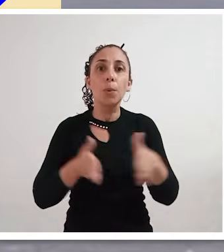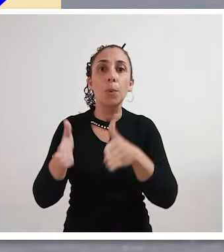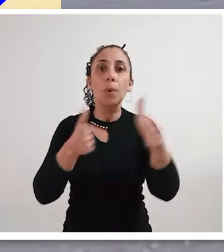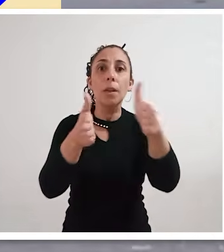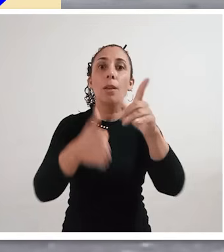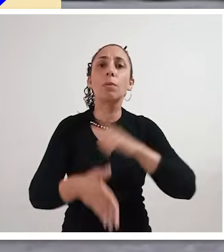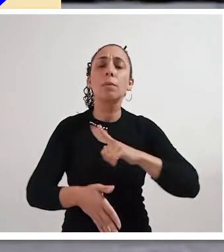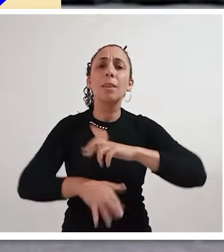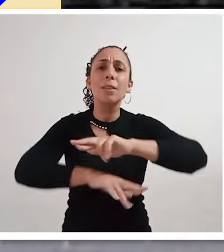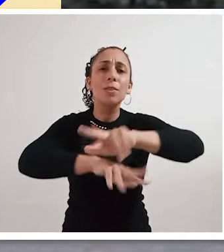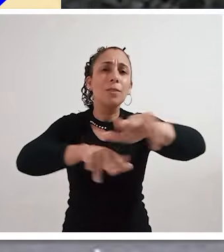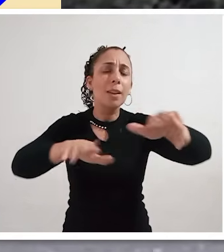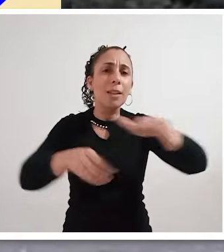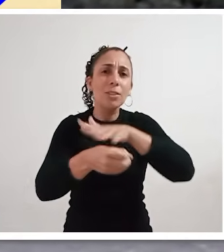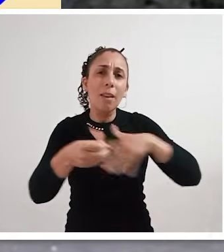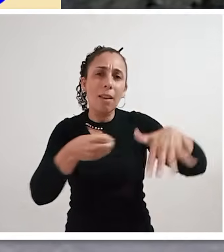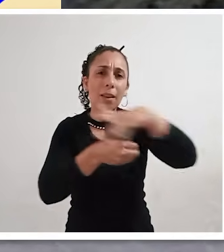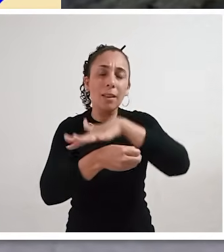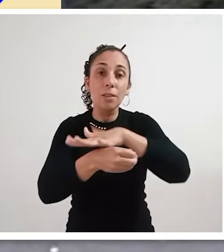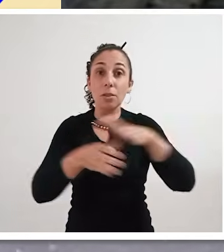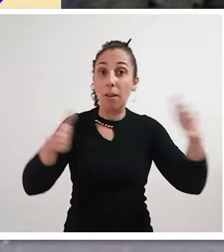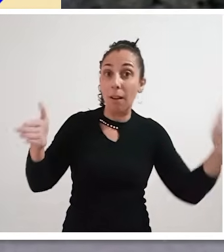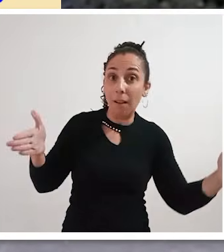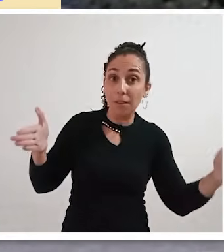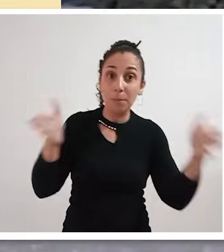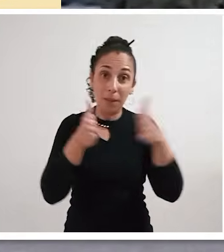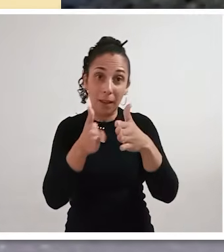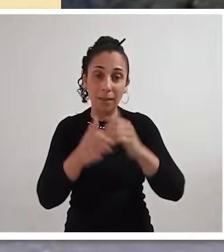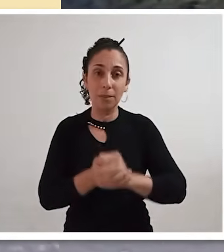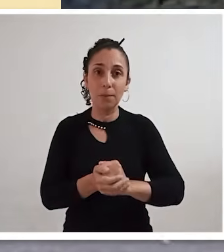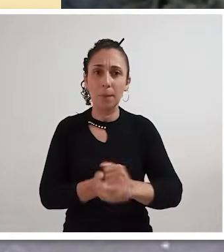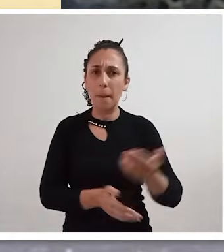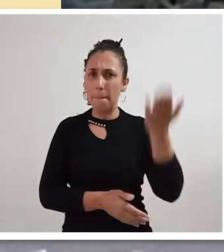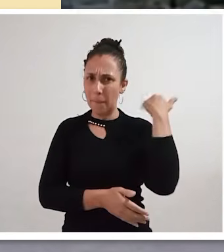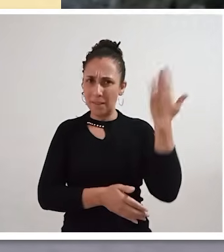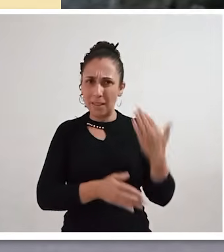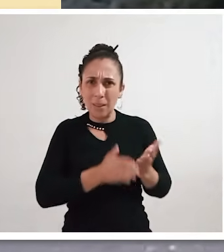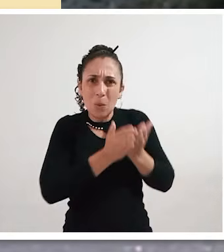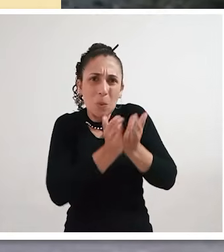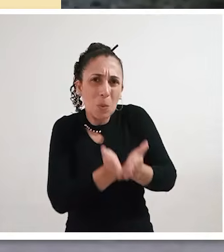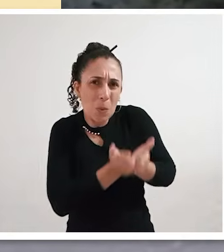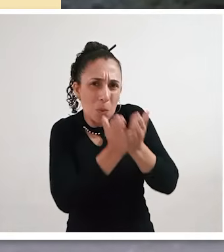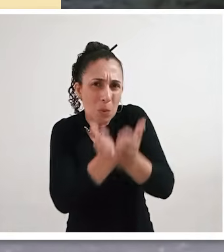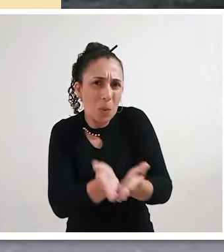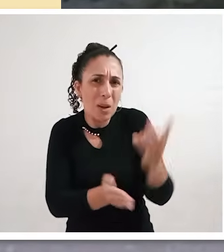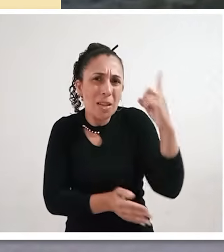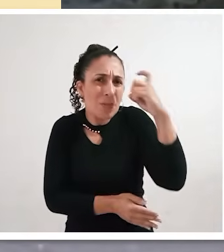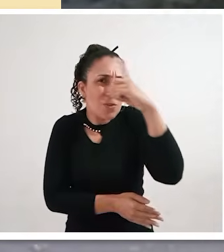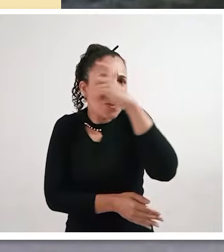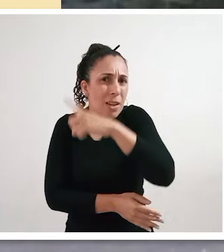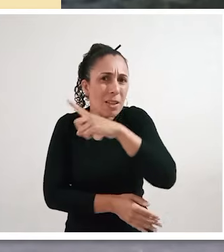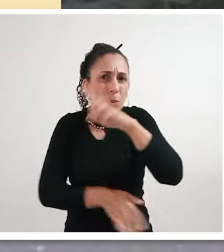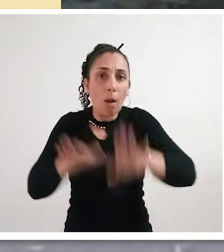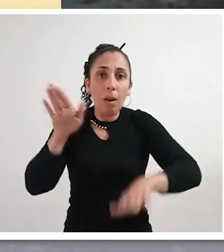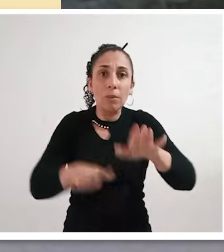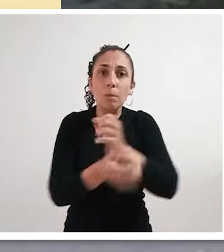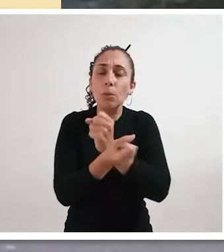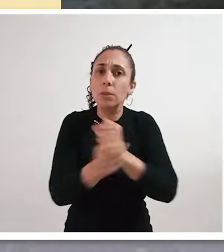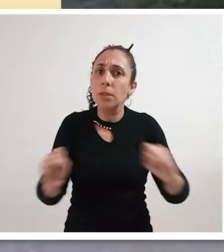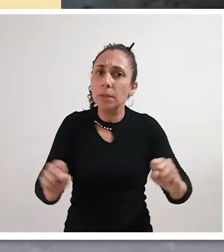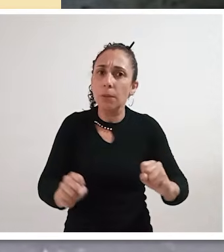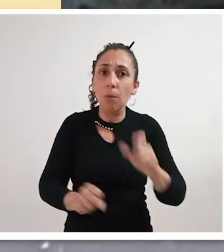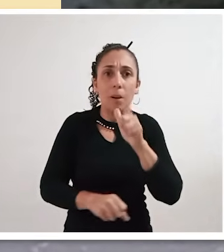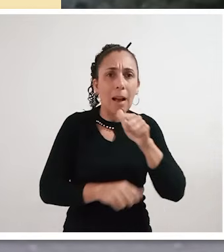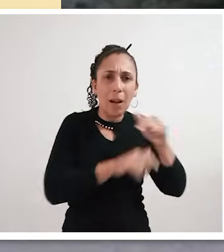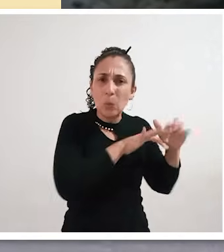que tem várias ilhas pelo rio, umas grandes, outras menores. Passar de barco por esses canais era difícil e muitas